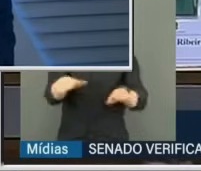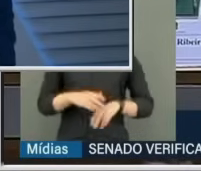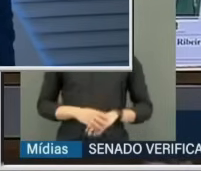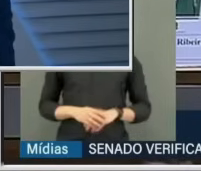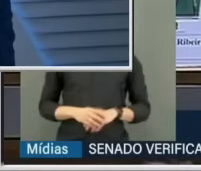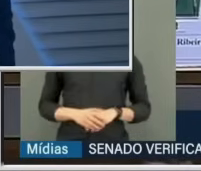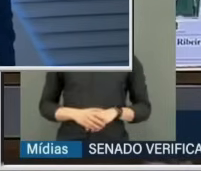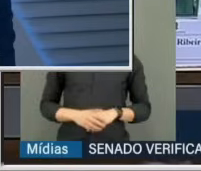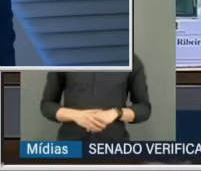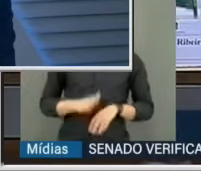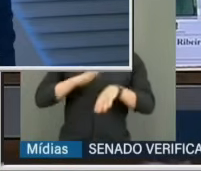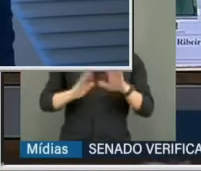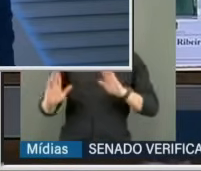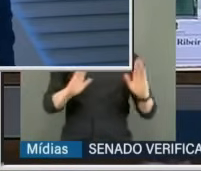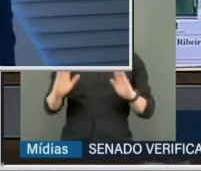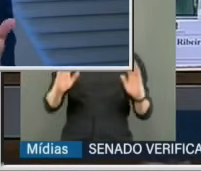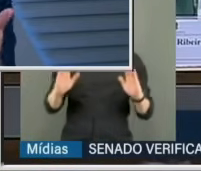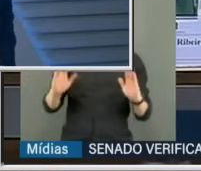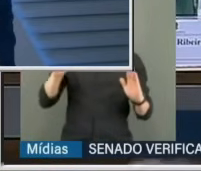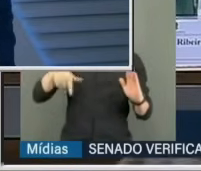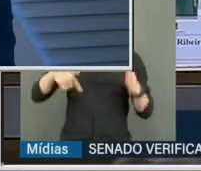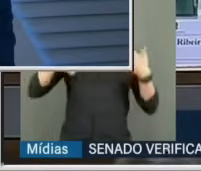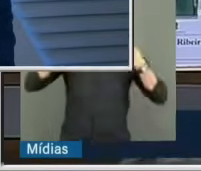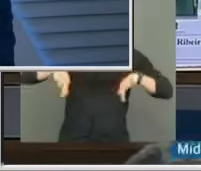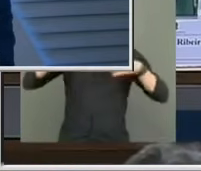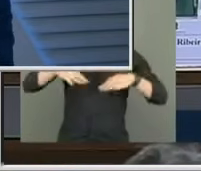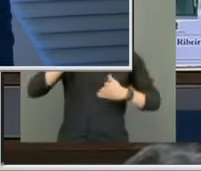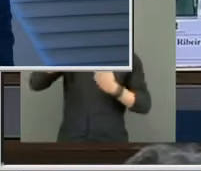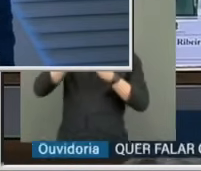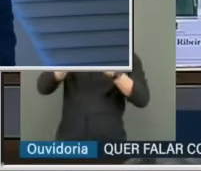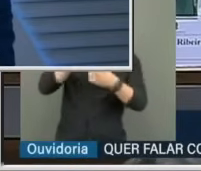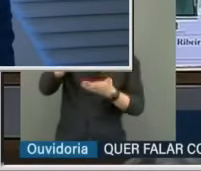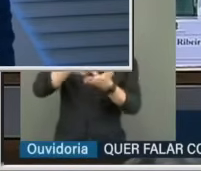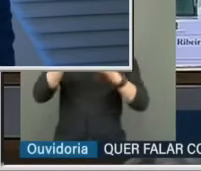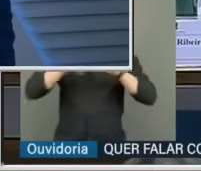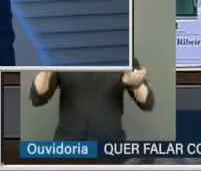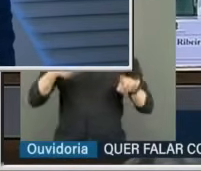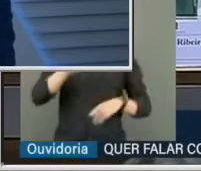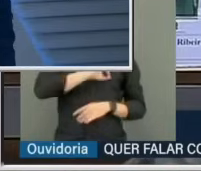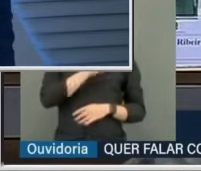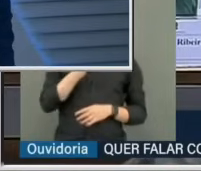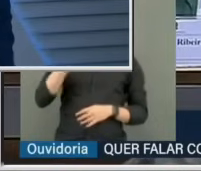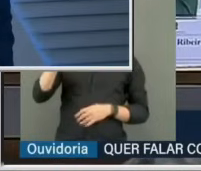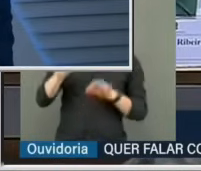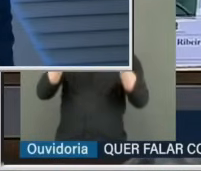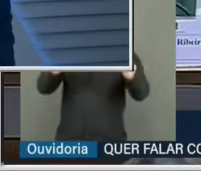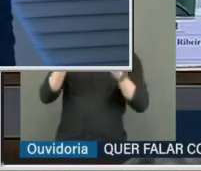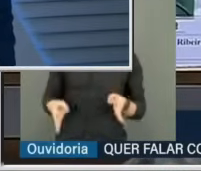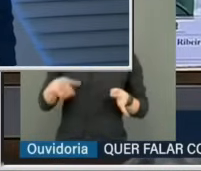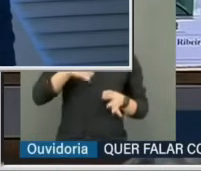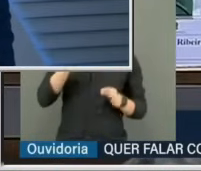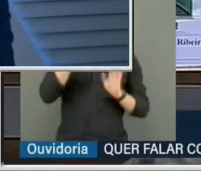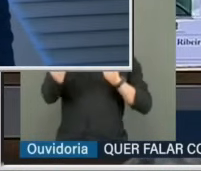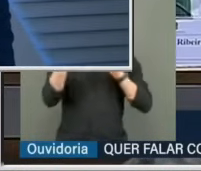inclusive para a comissão rodar o vídeo daquele bate-boca entre ele e a deputada Jandira Fegali, ele trouxe a discussão,